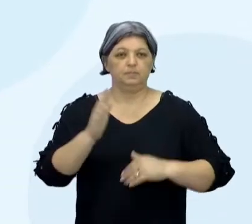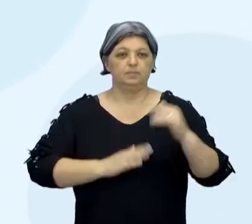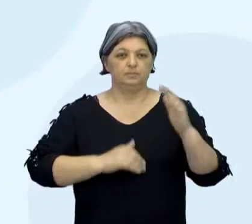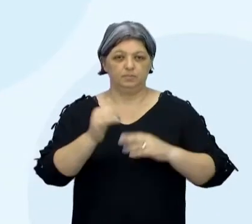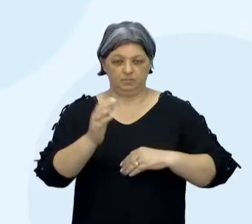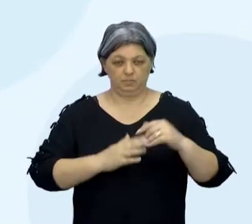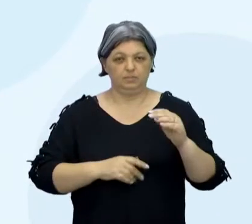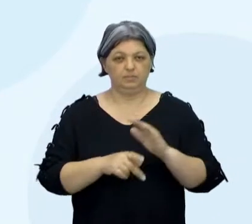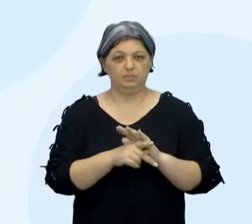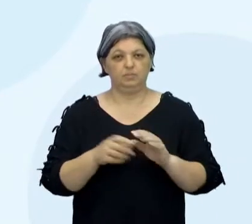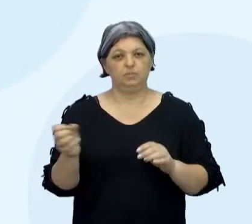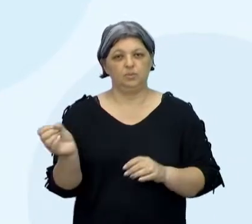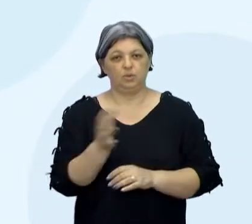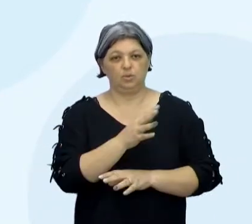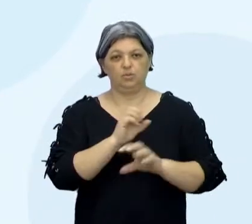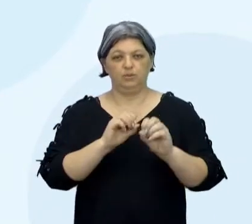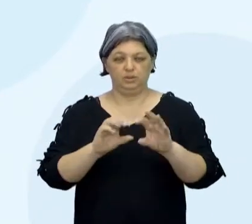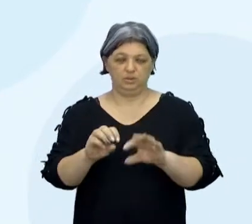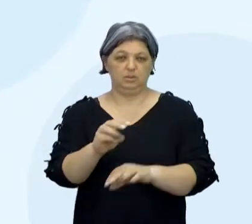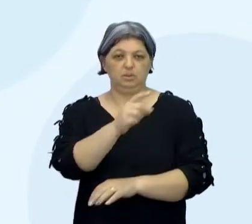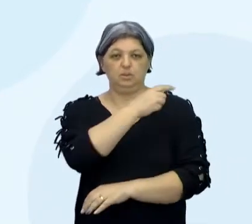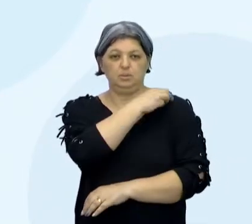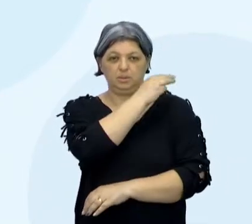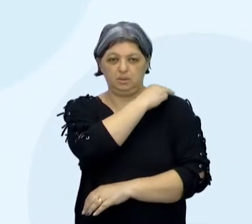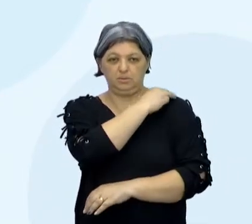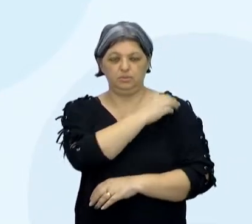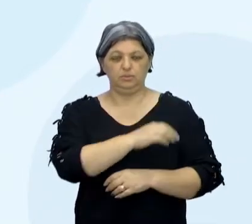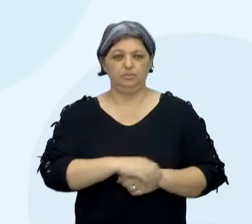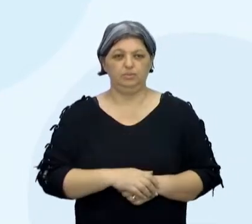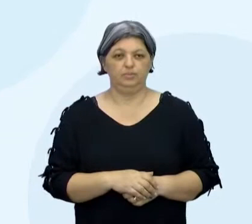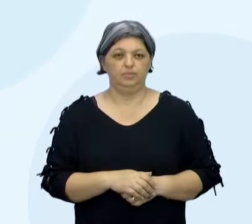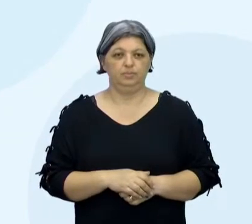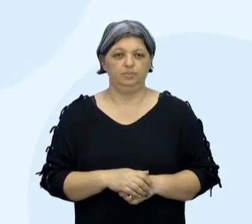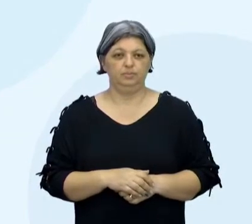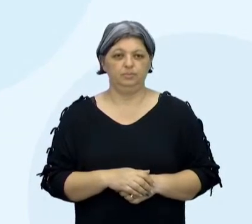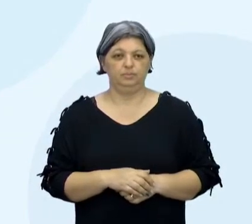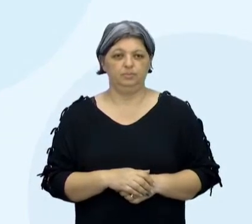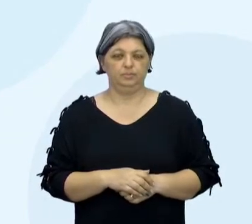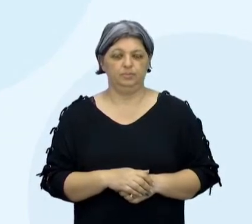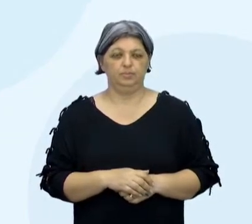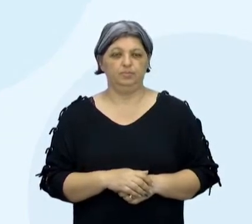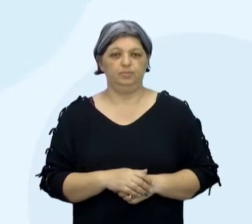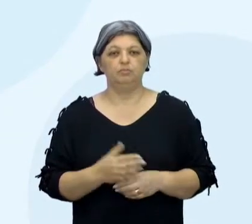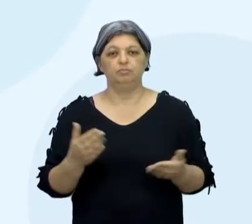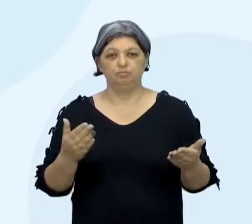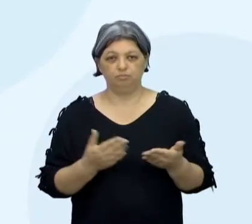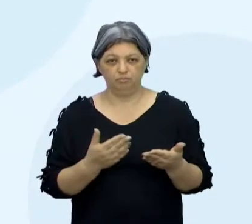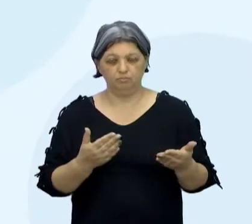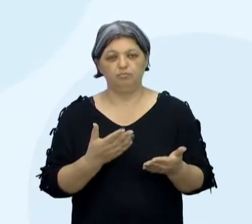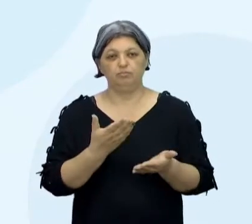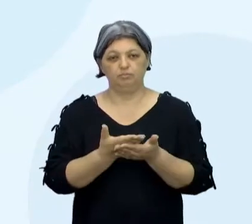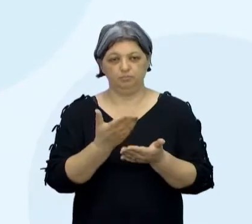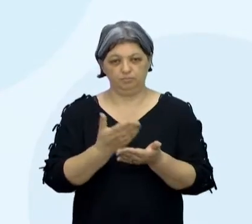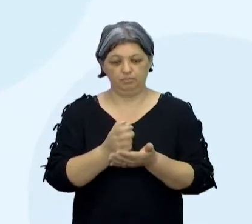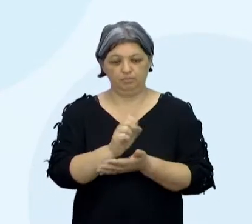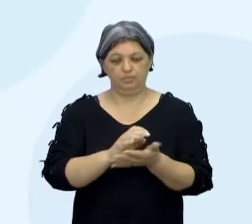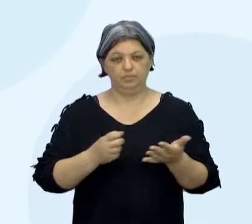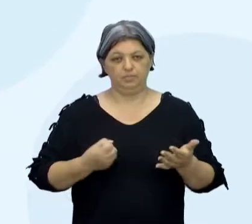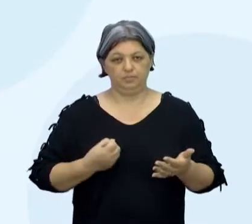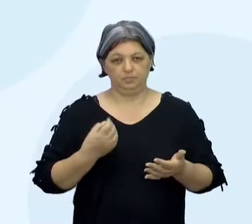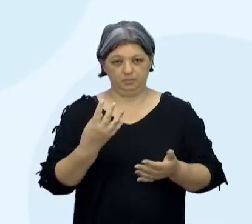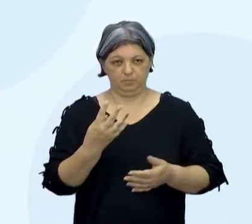aí do Novo ensino médio né aqui a gente está apreciando aí nessas aulas da atividade 4